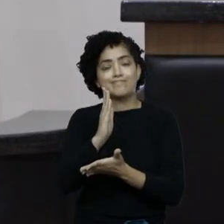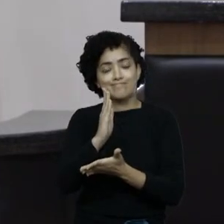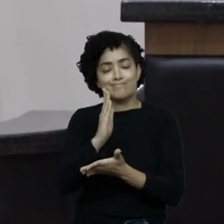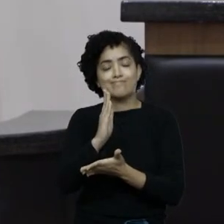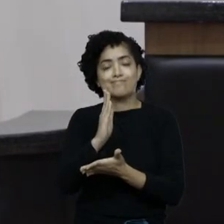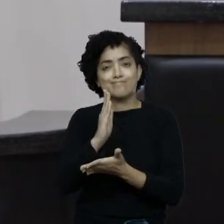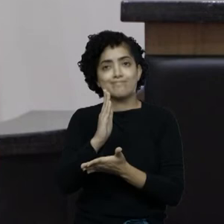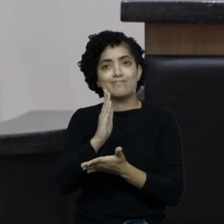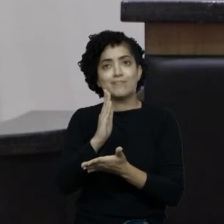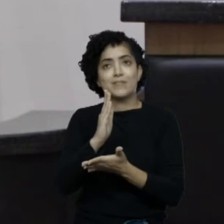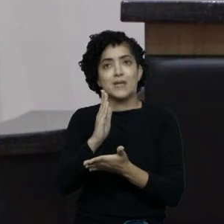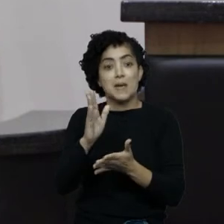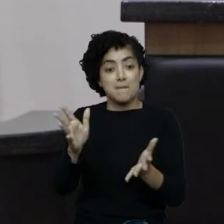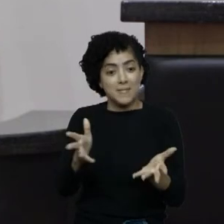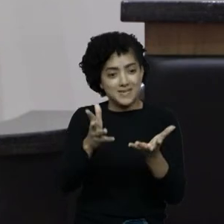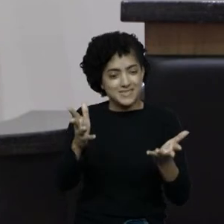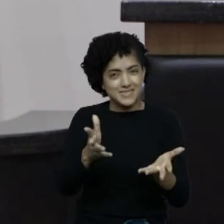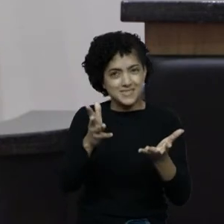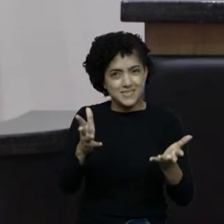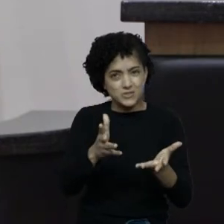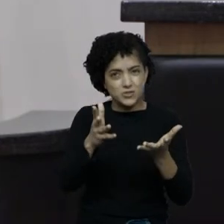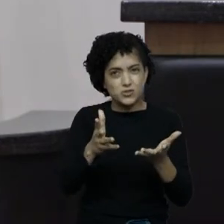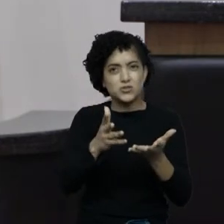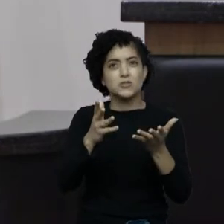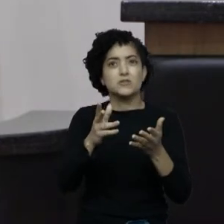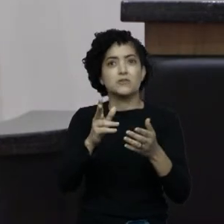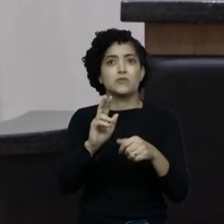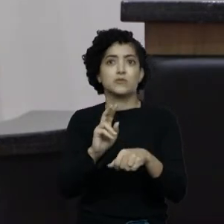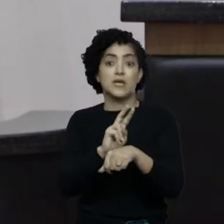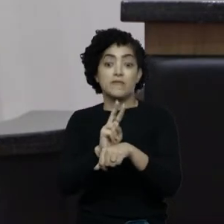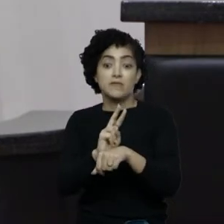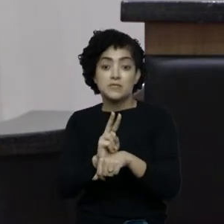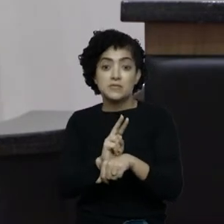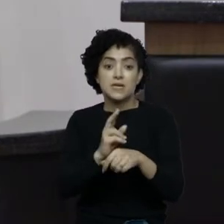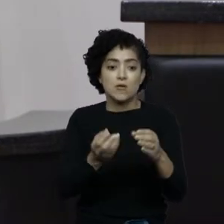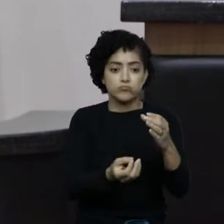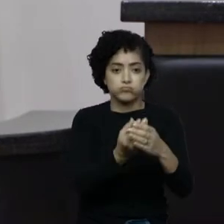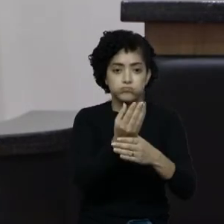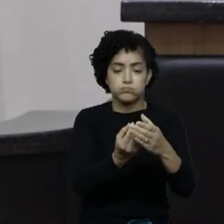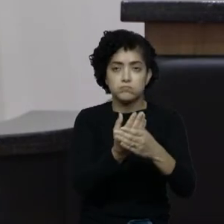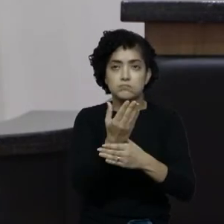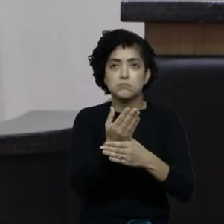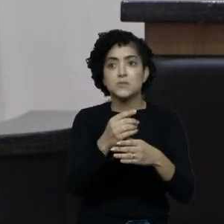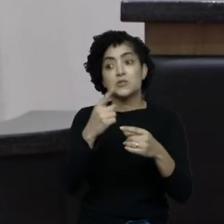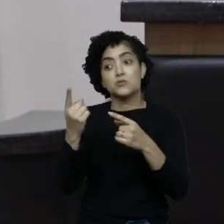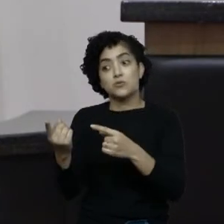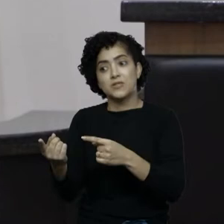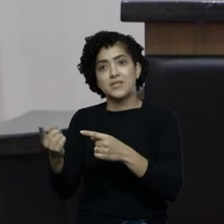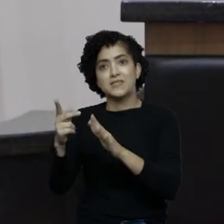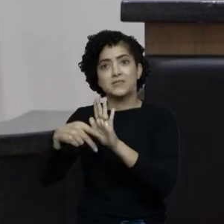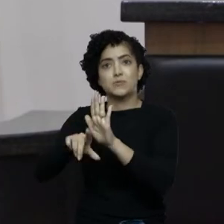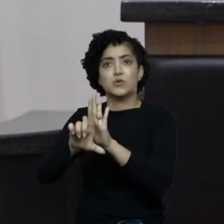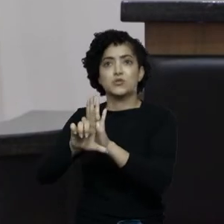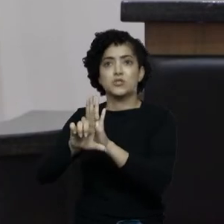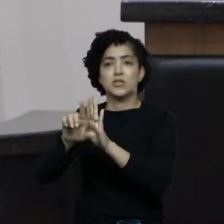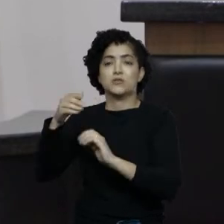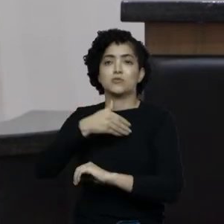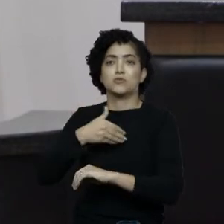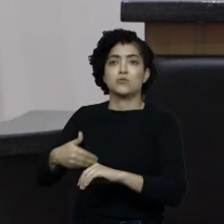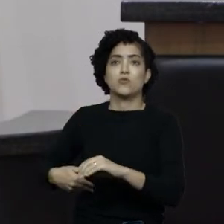dava mais incentivo fiscal para o setor produtivo do que esse projeto que o governo mandou para cá